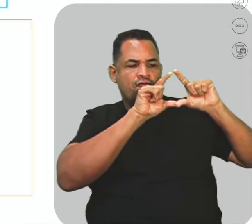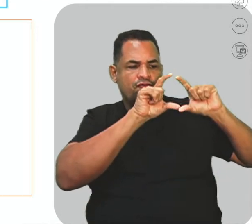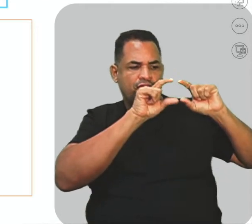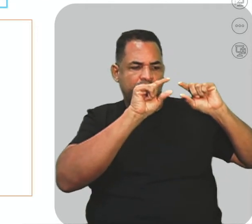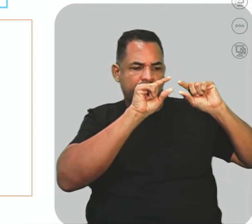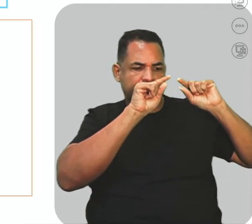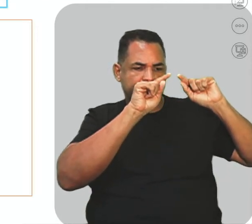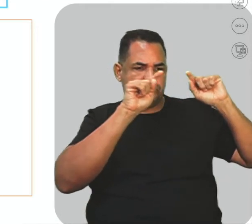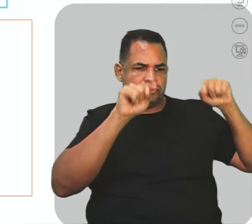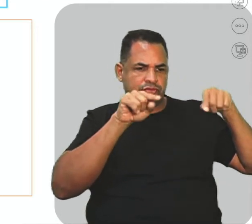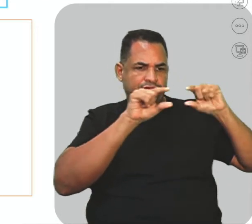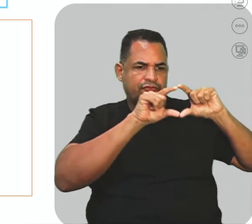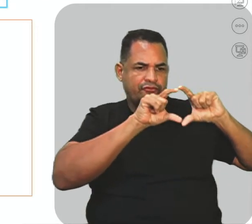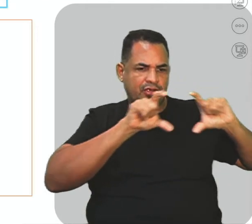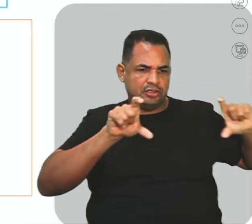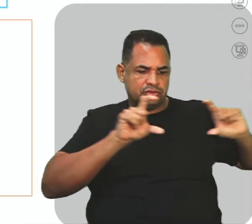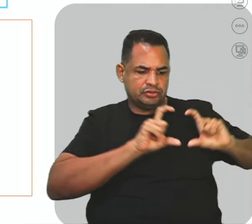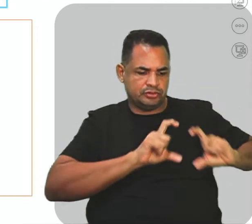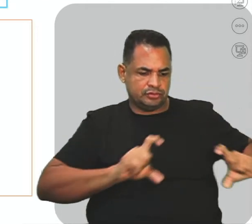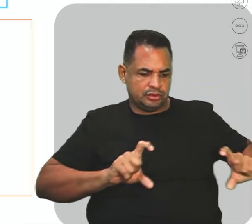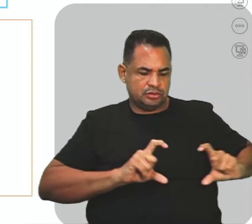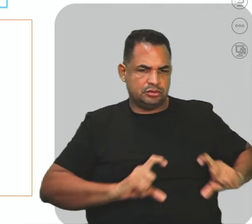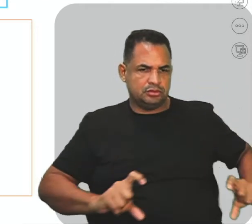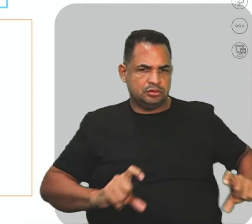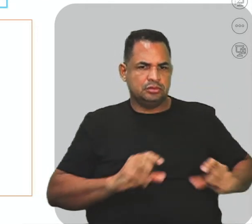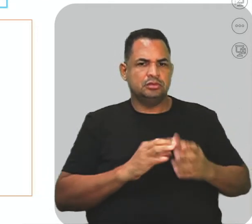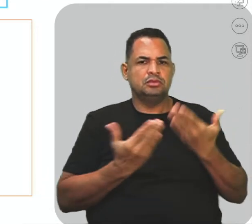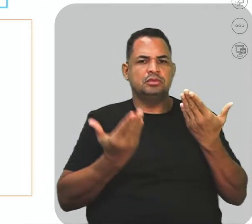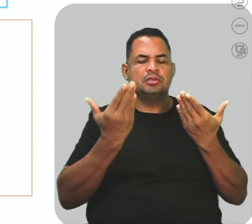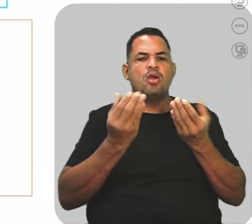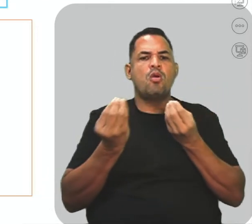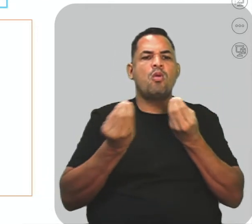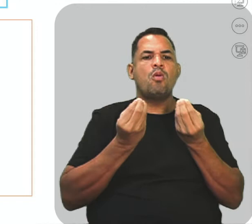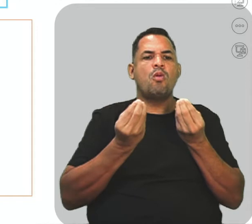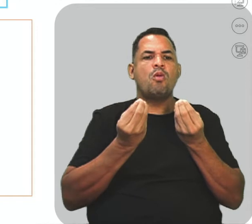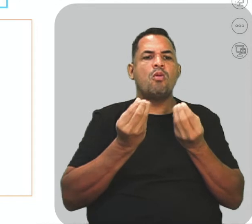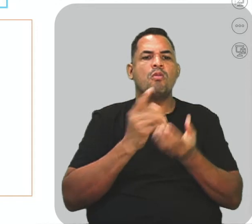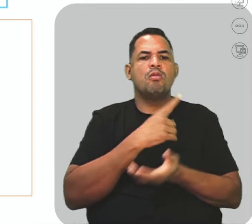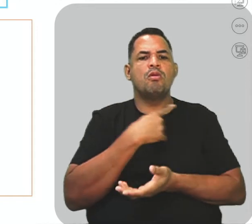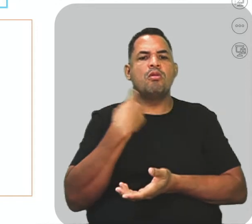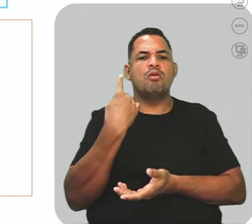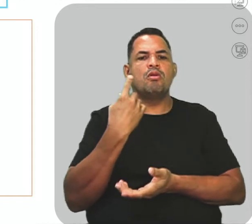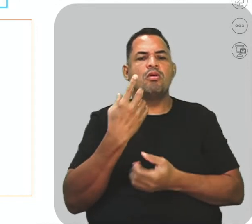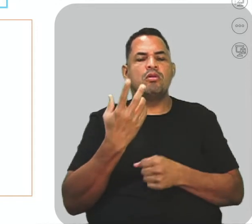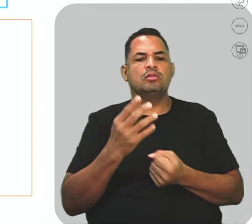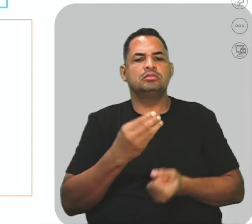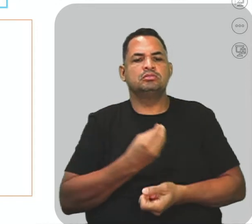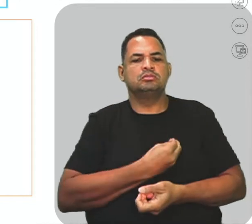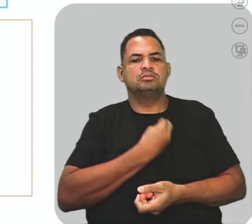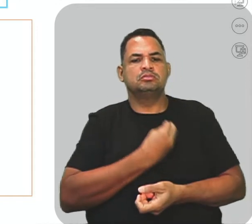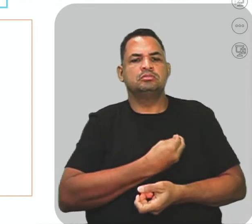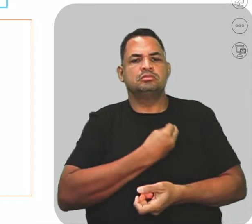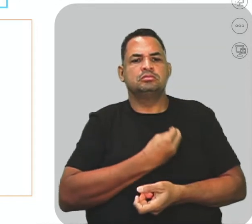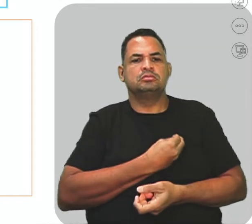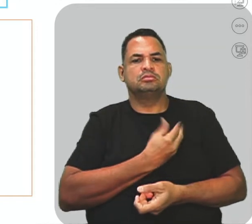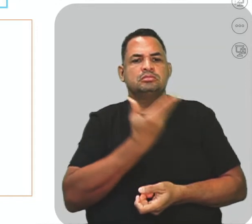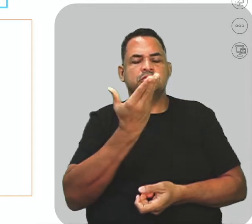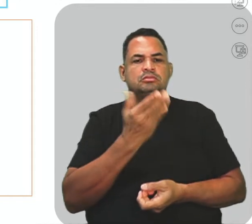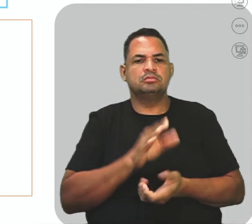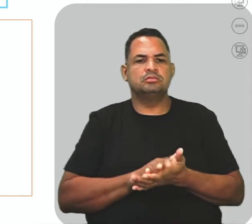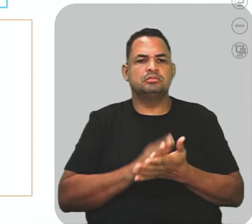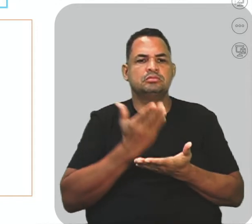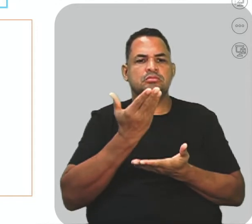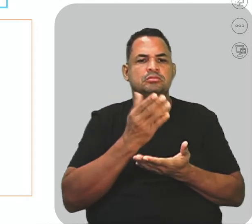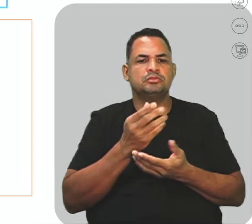Adriana, só para trazer para você a contextualização do que nós vivemos aí no dia a dia, essa gama de